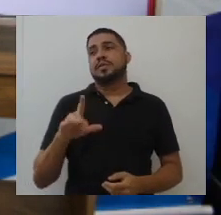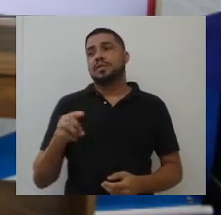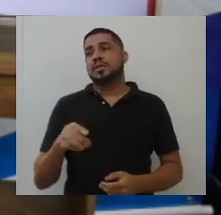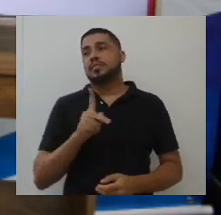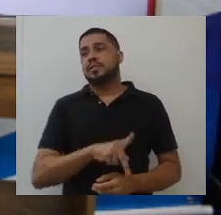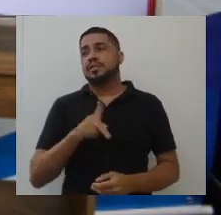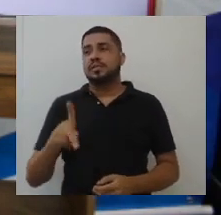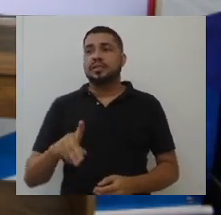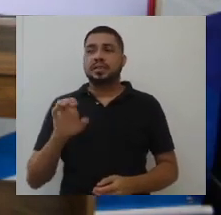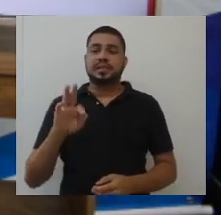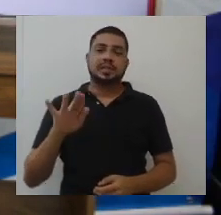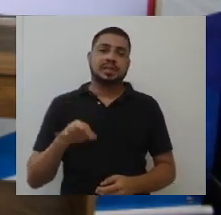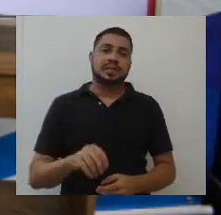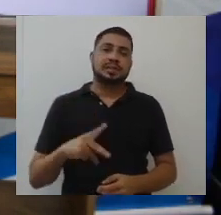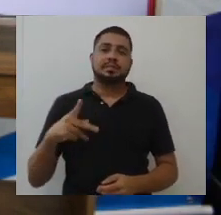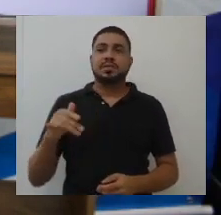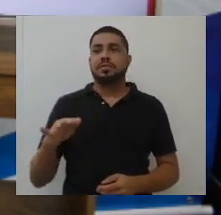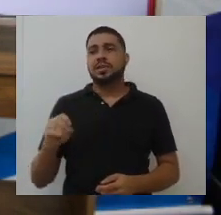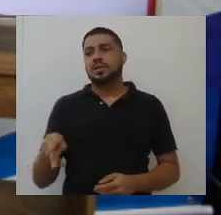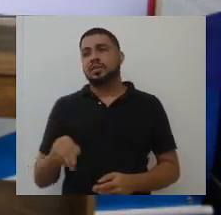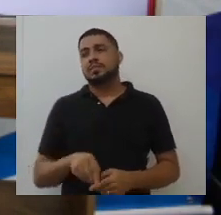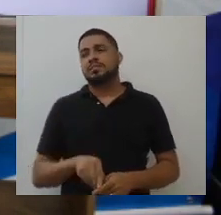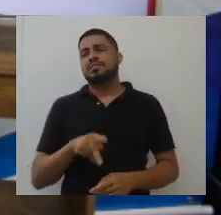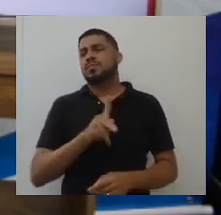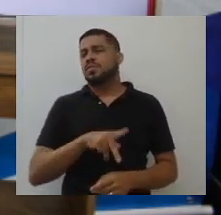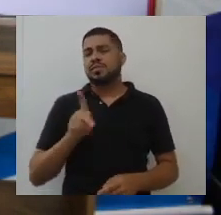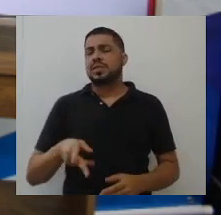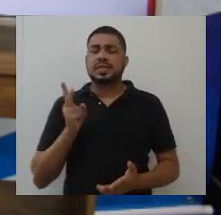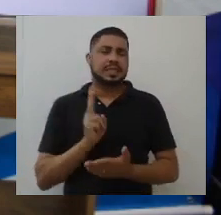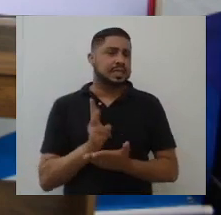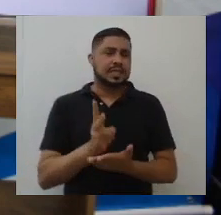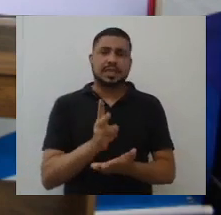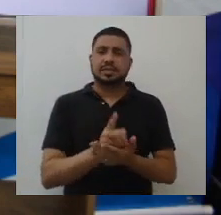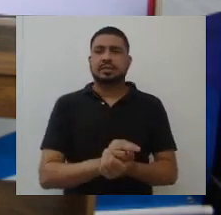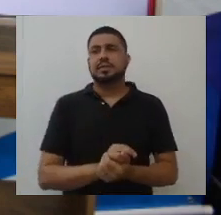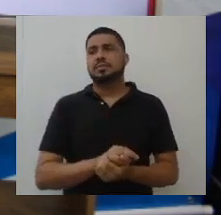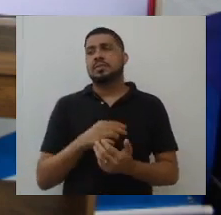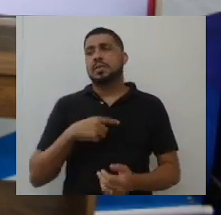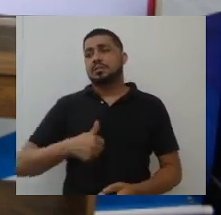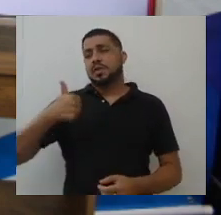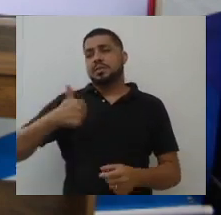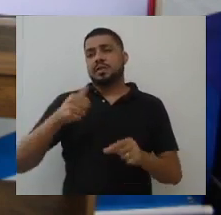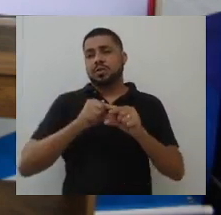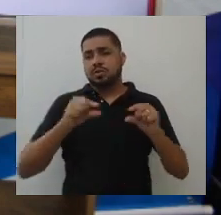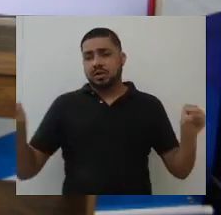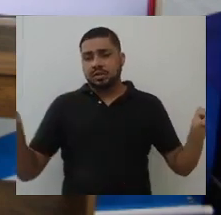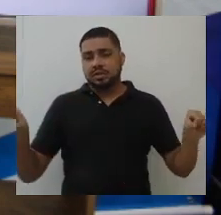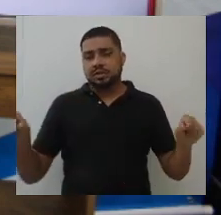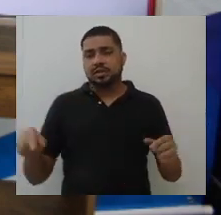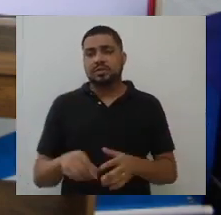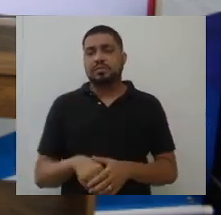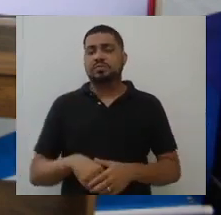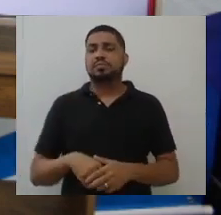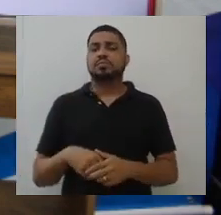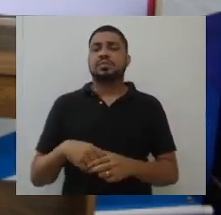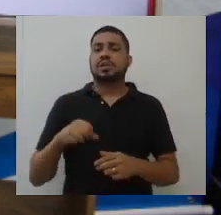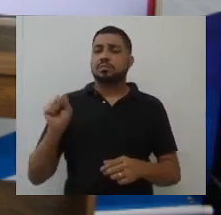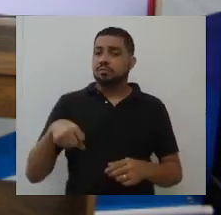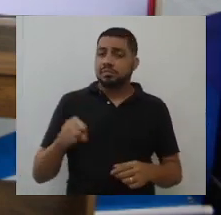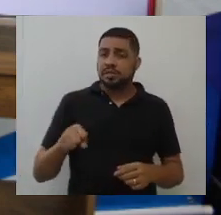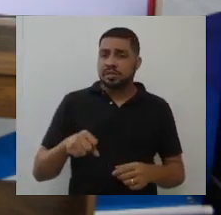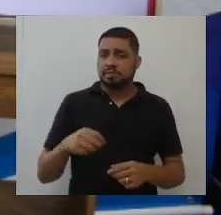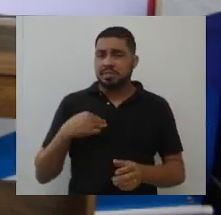professora da EREM Pau Brasil. Professor, sempre que minha primeira oração for afirmativa, minha question tag